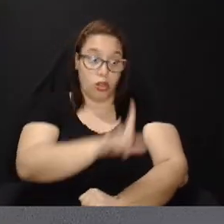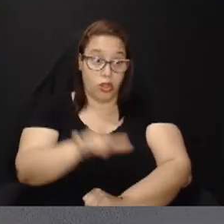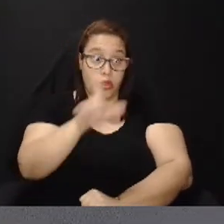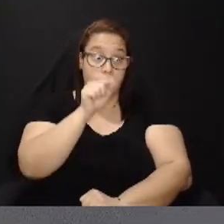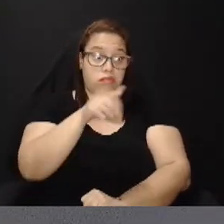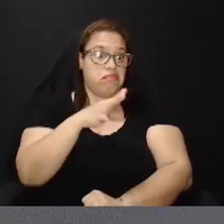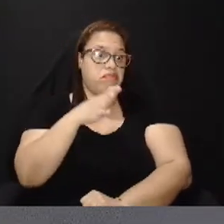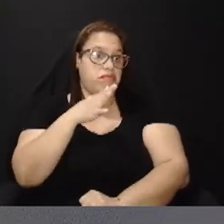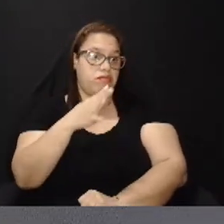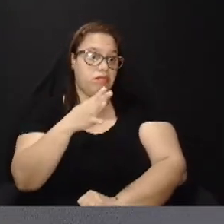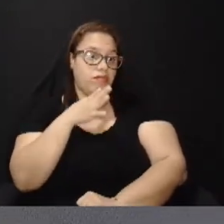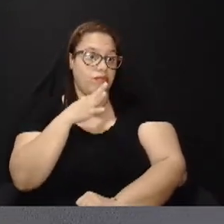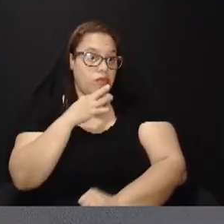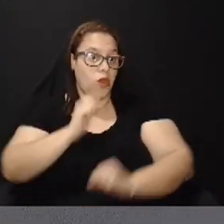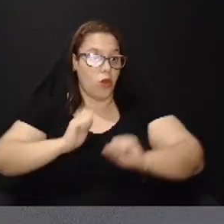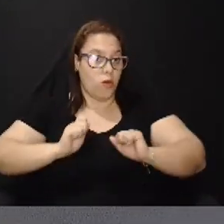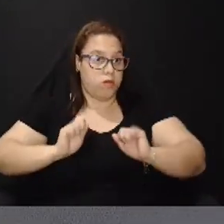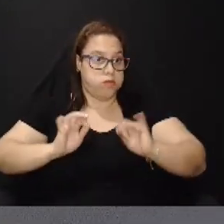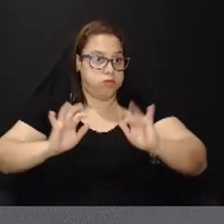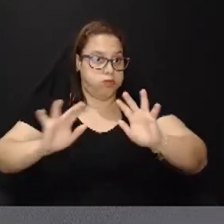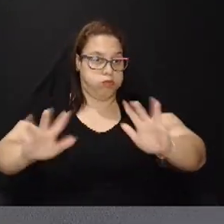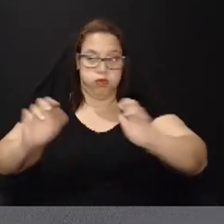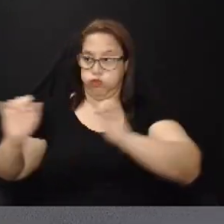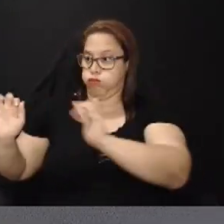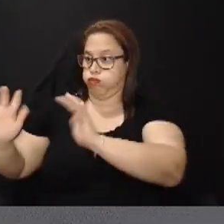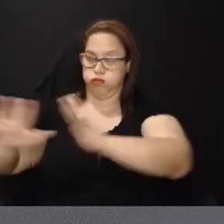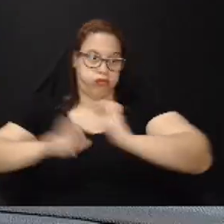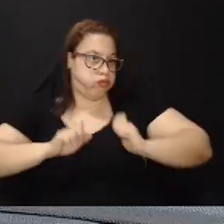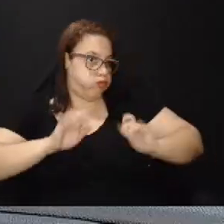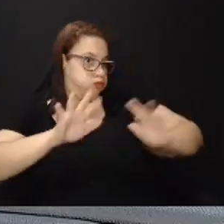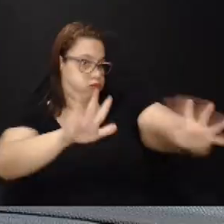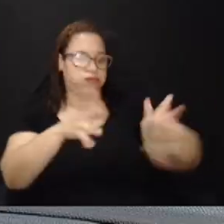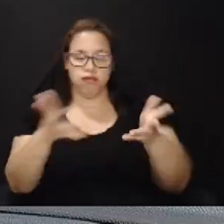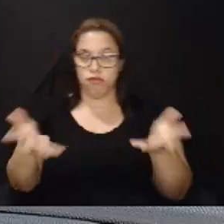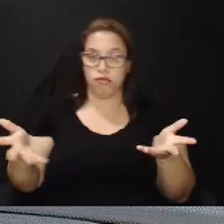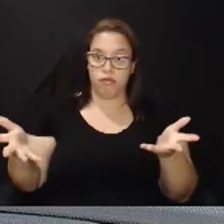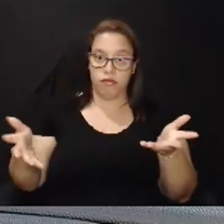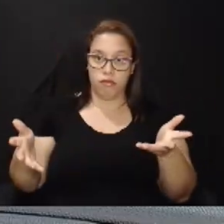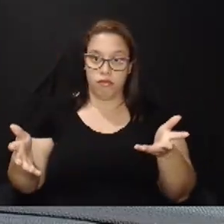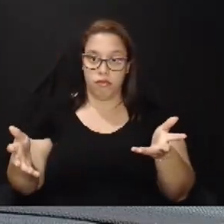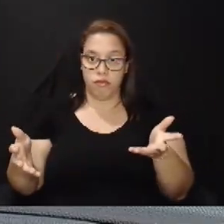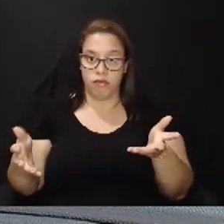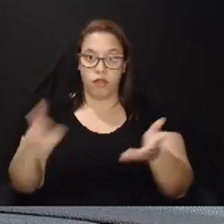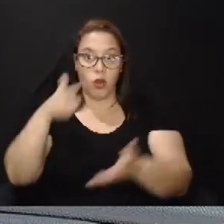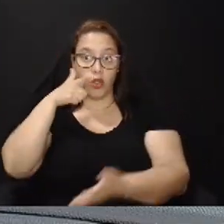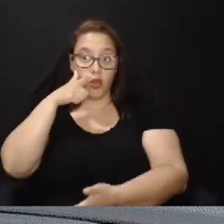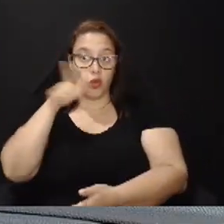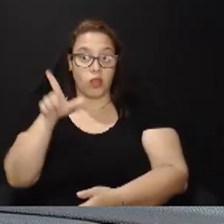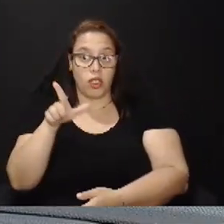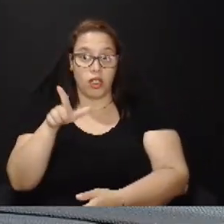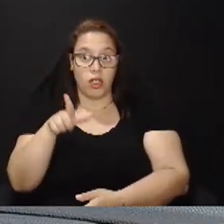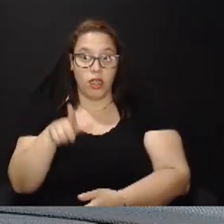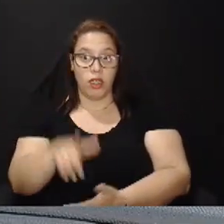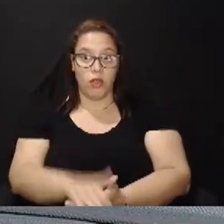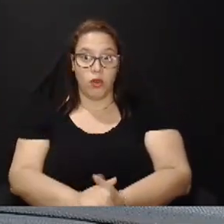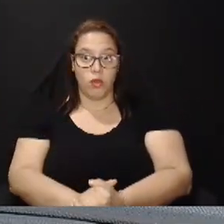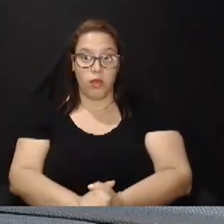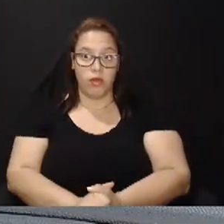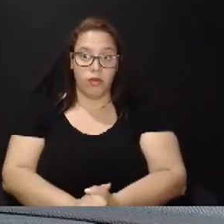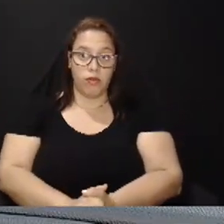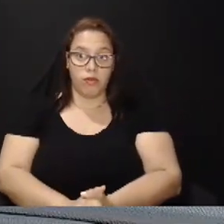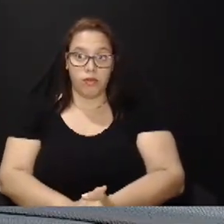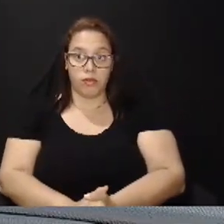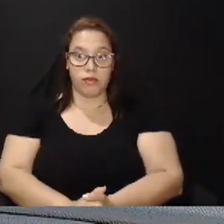sendo disseminado a outras pessoas, a outros pares, e obviamente a gente conseguiu ganhar muito, né, do ponto de vista